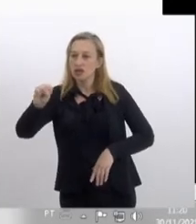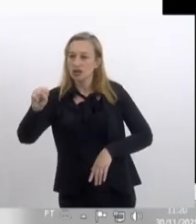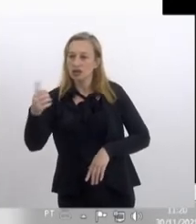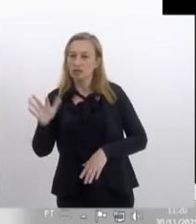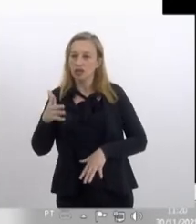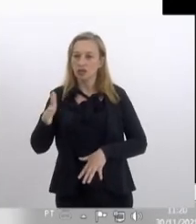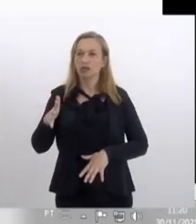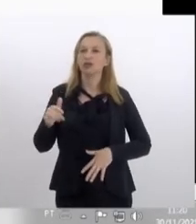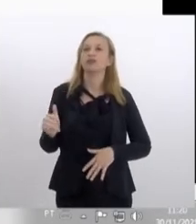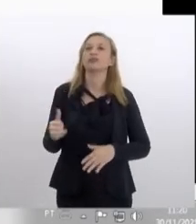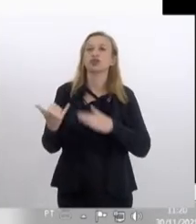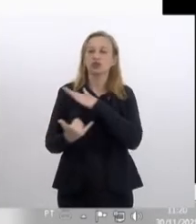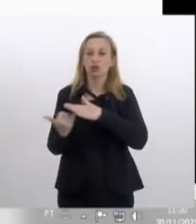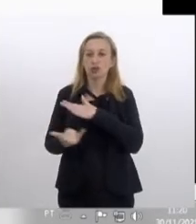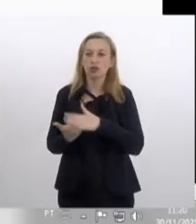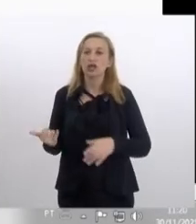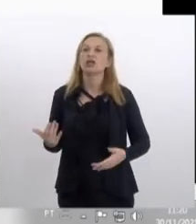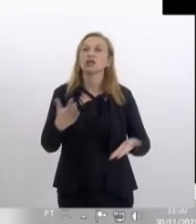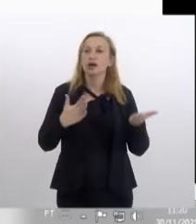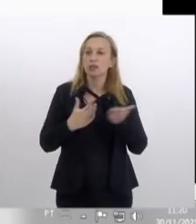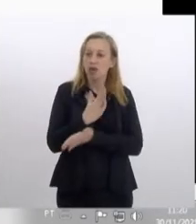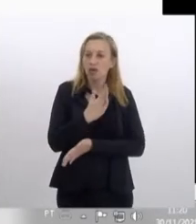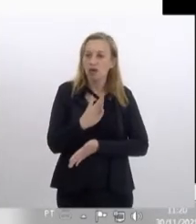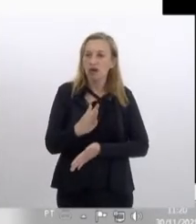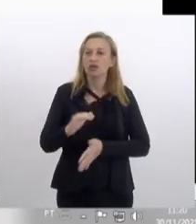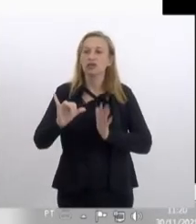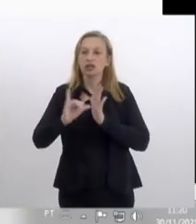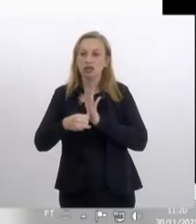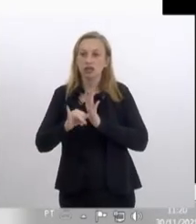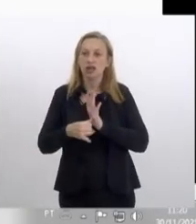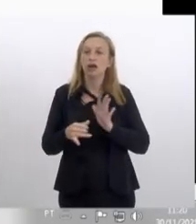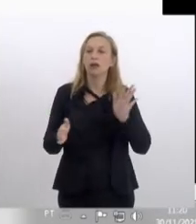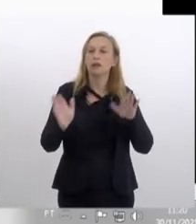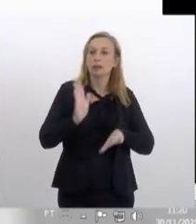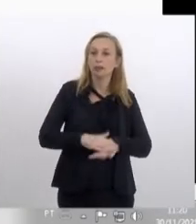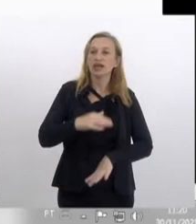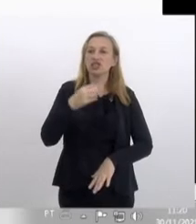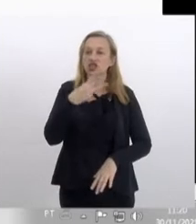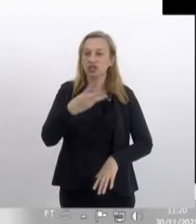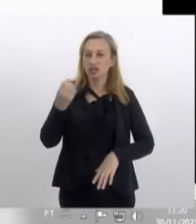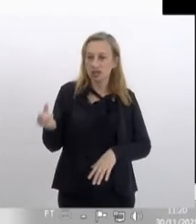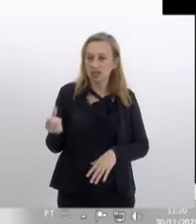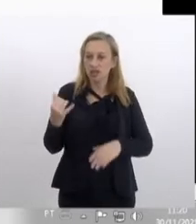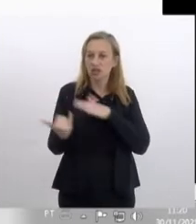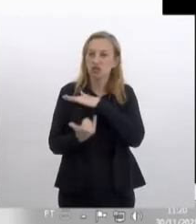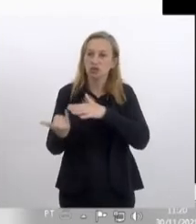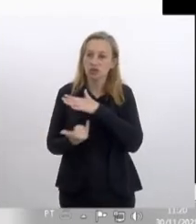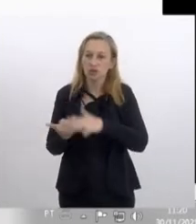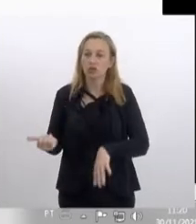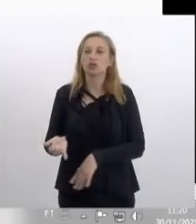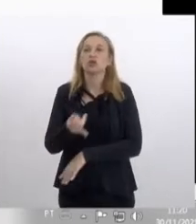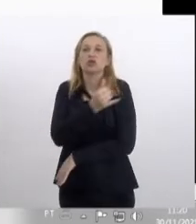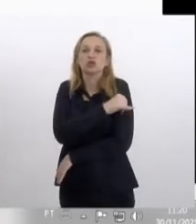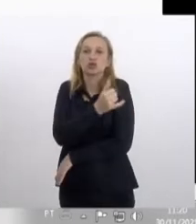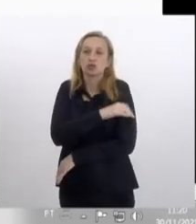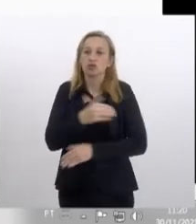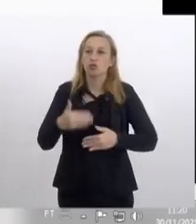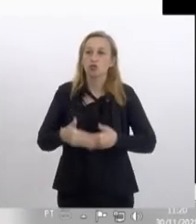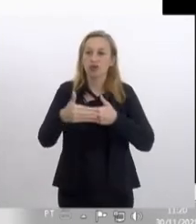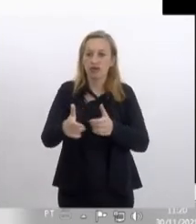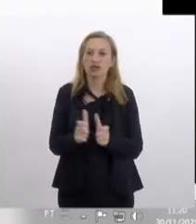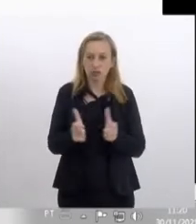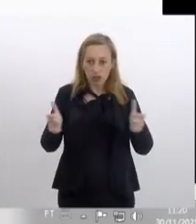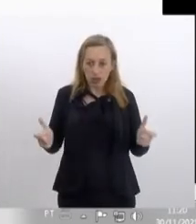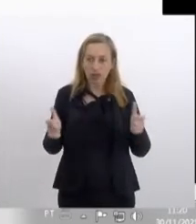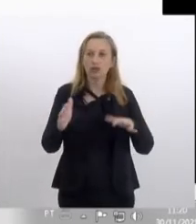instituições. E foram aprovadas no edital mais 36 instituições no Rio de Janeiro, foi um avanço muito grande,